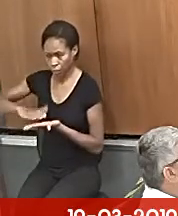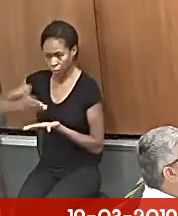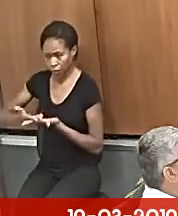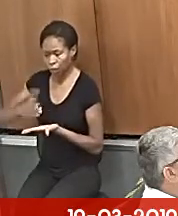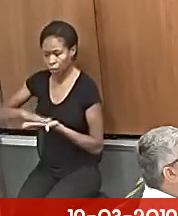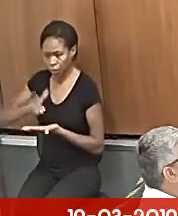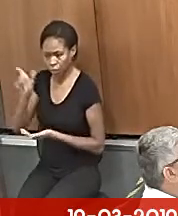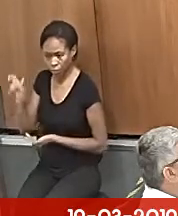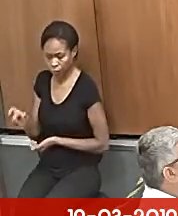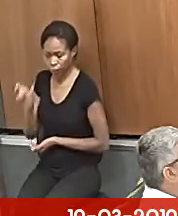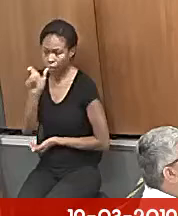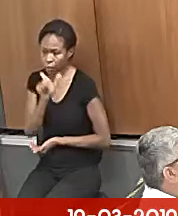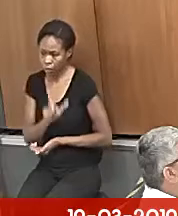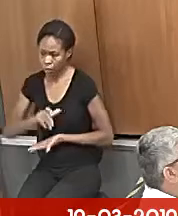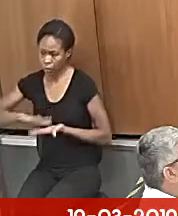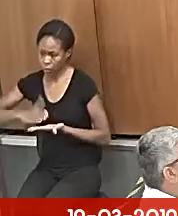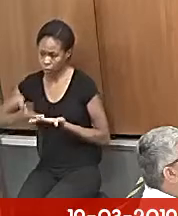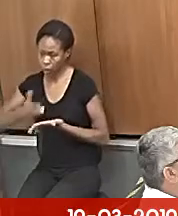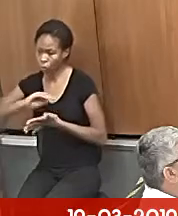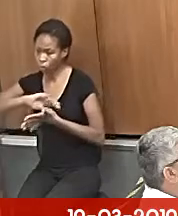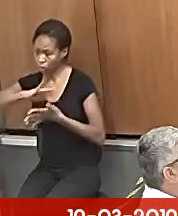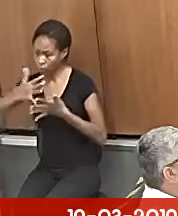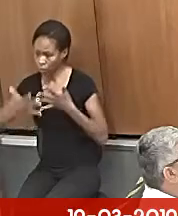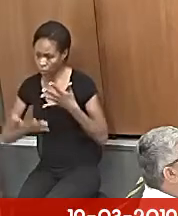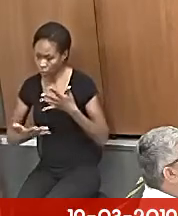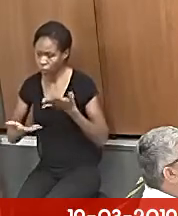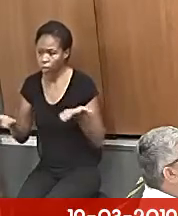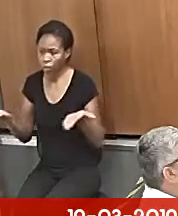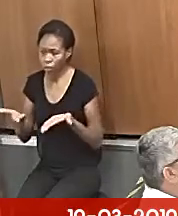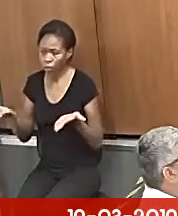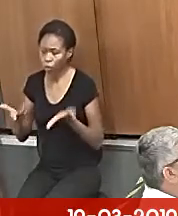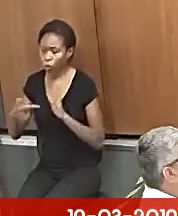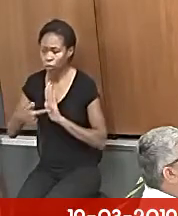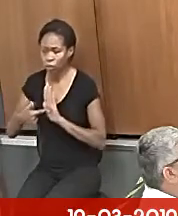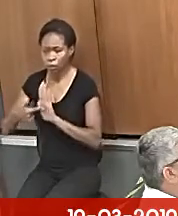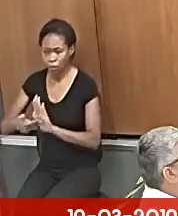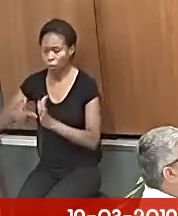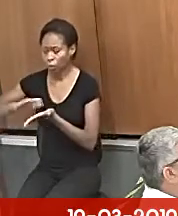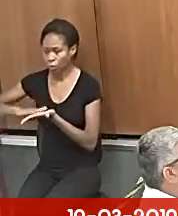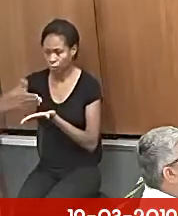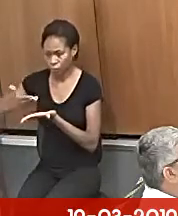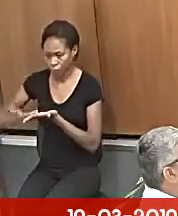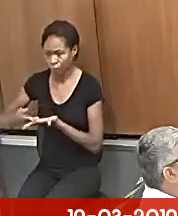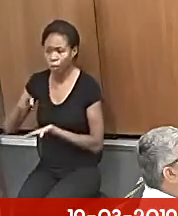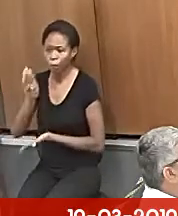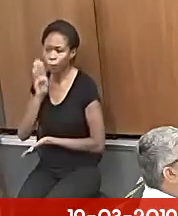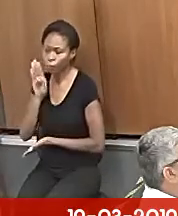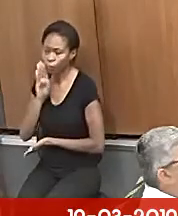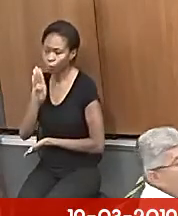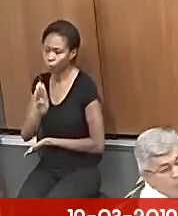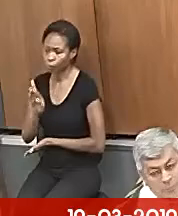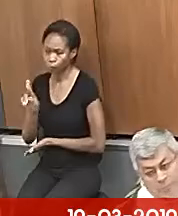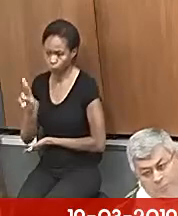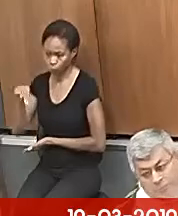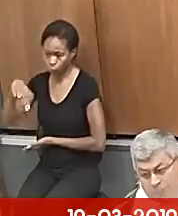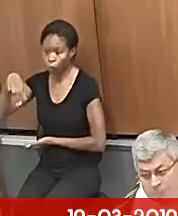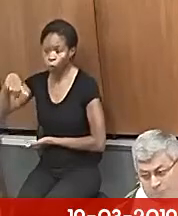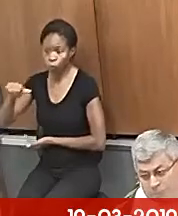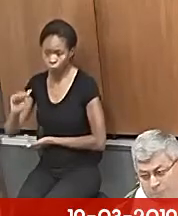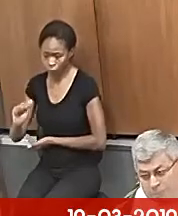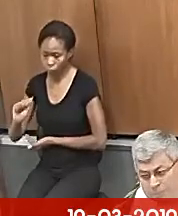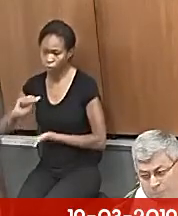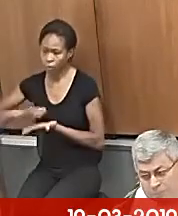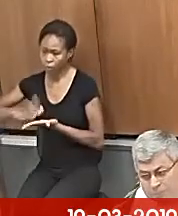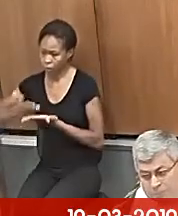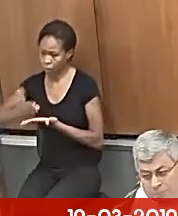fazendo esse trabalho é quem está agora fazendo é a a bruna é isso é a bruna